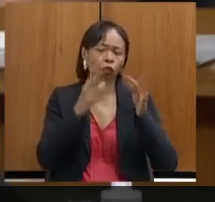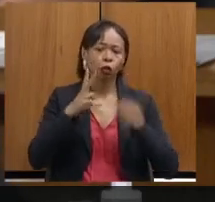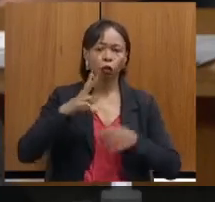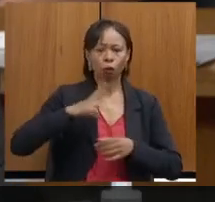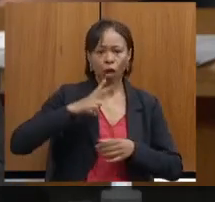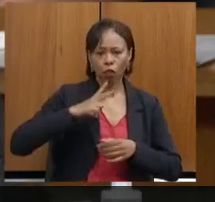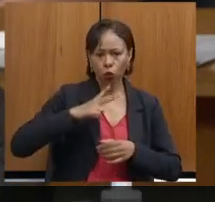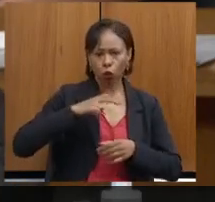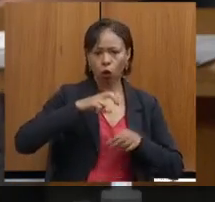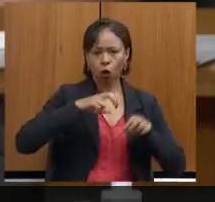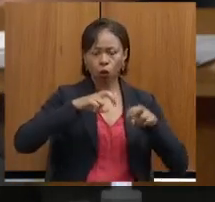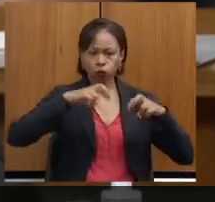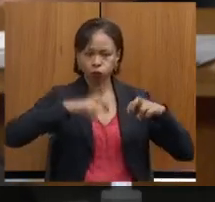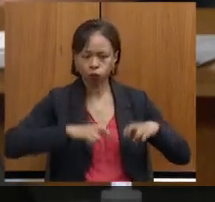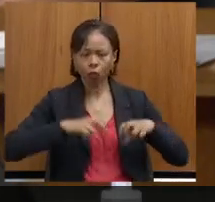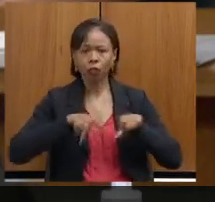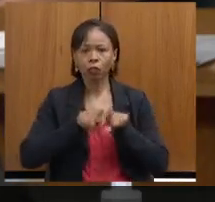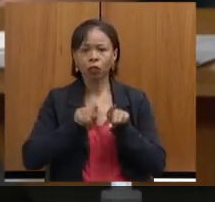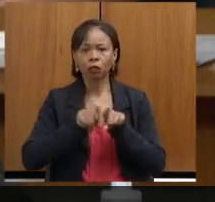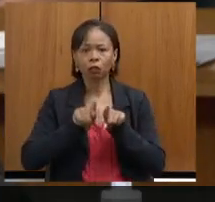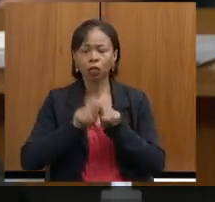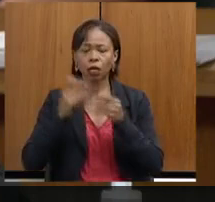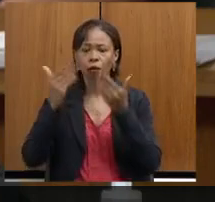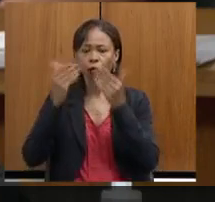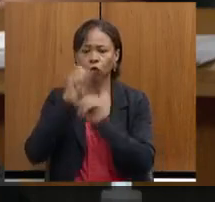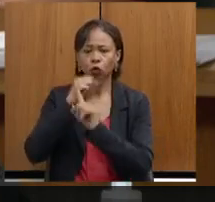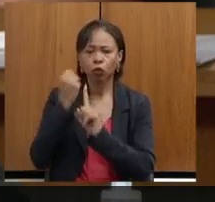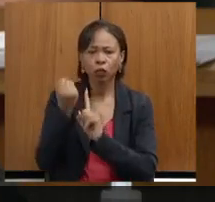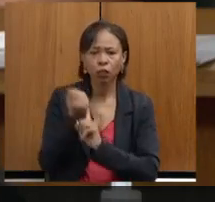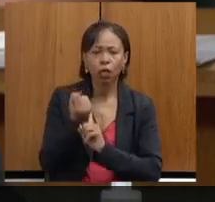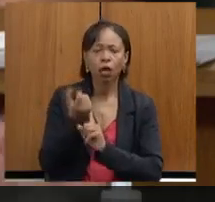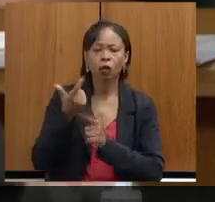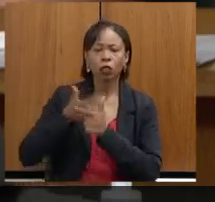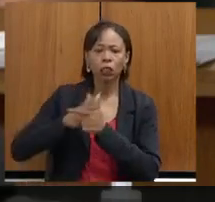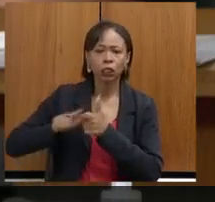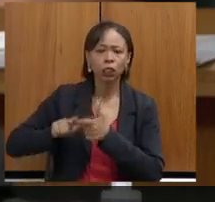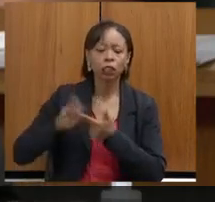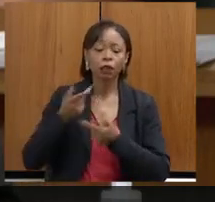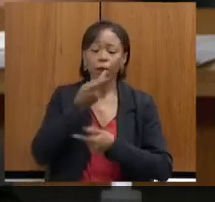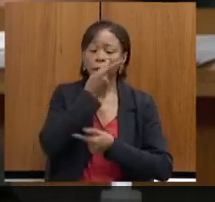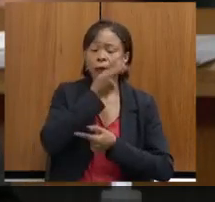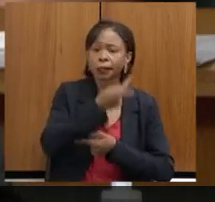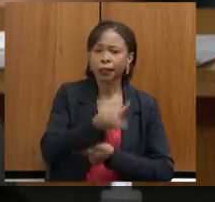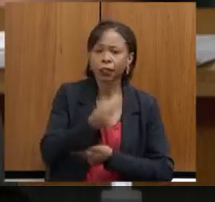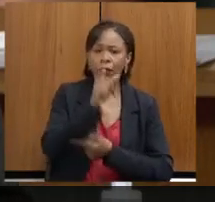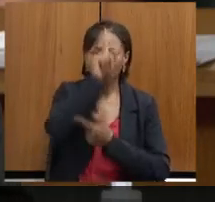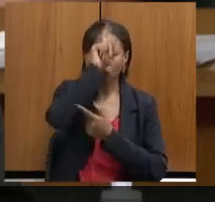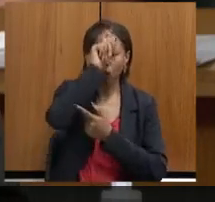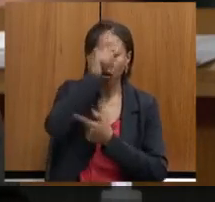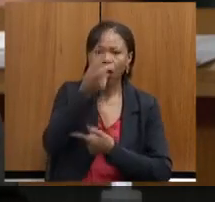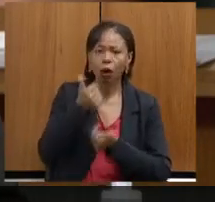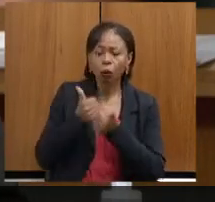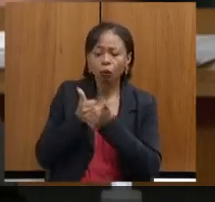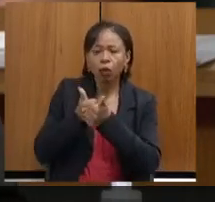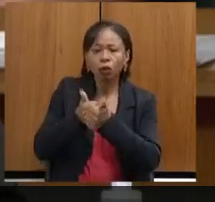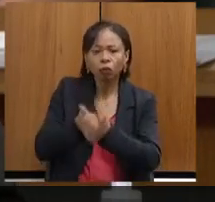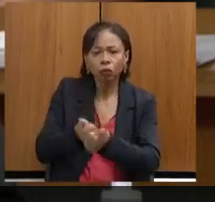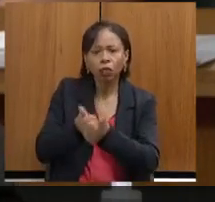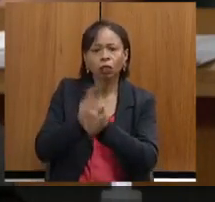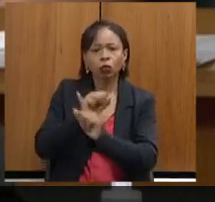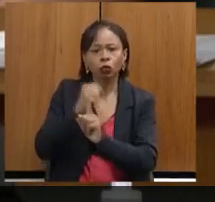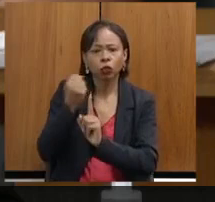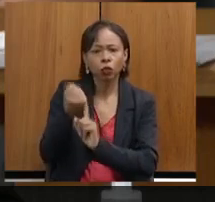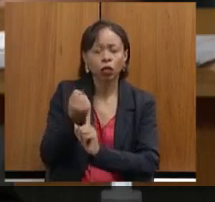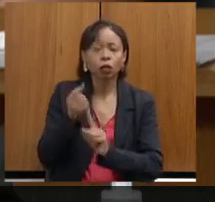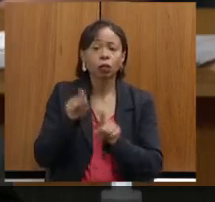o atendimento psicossocial de crise visitas hospitalares o acompanhamento social e o apoio